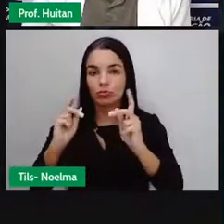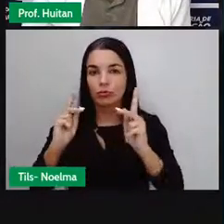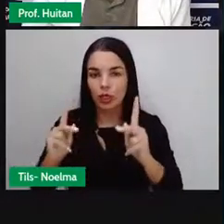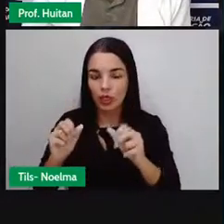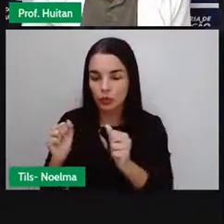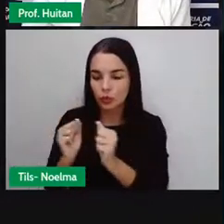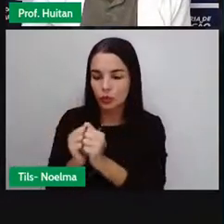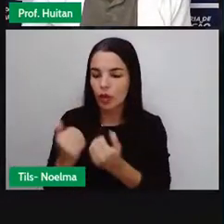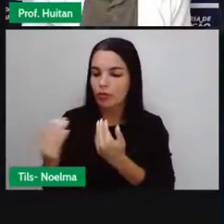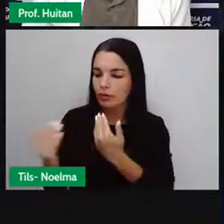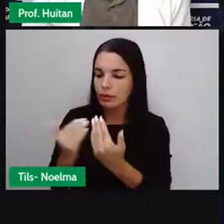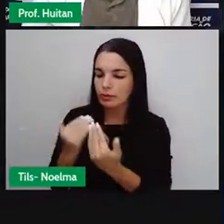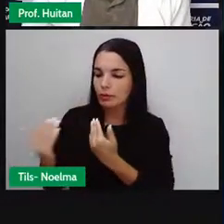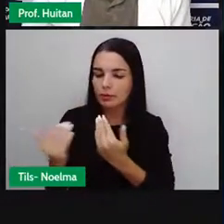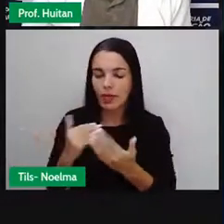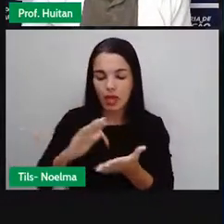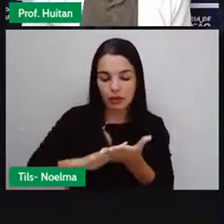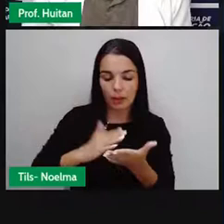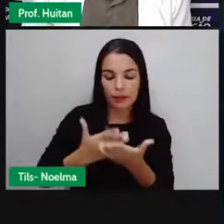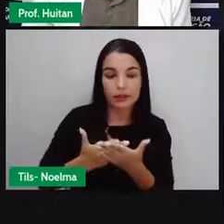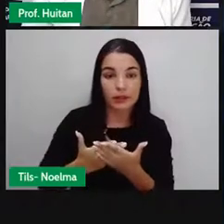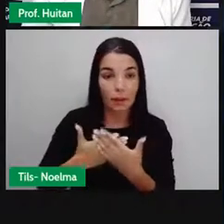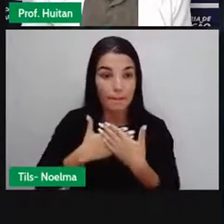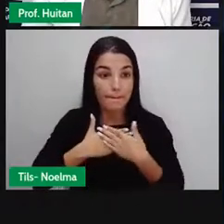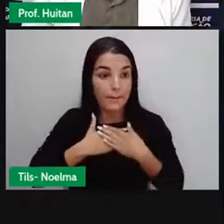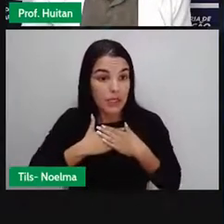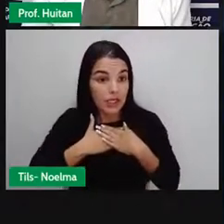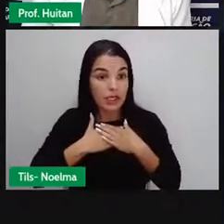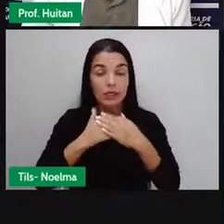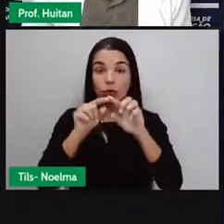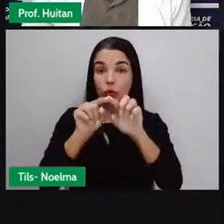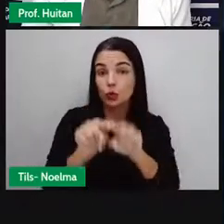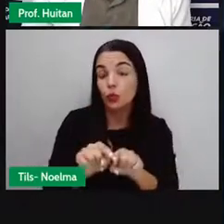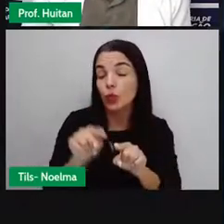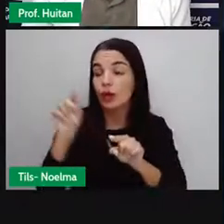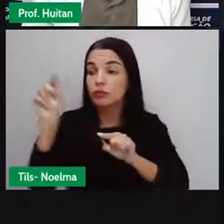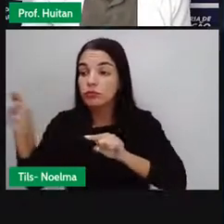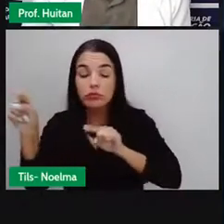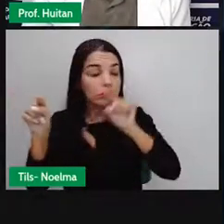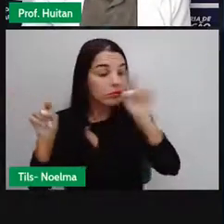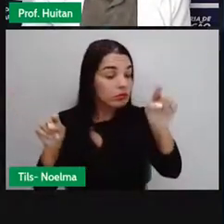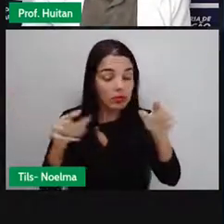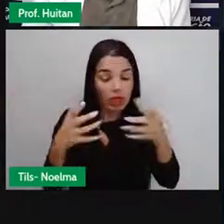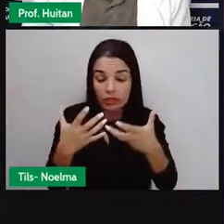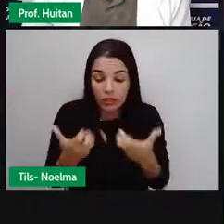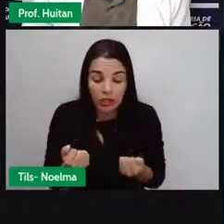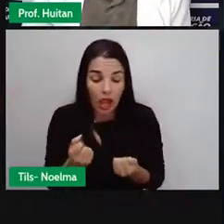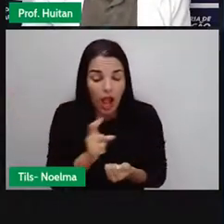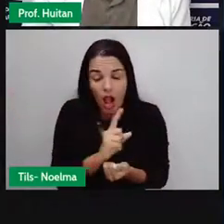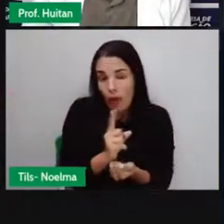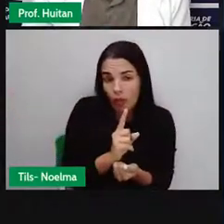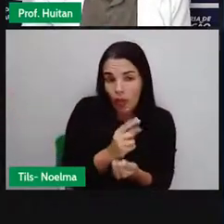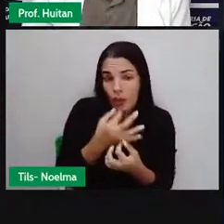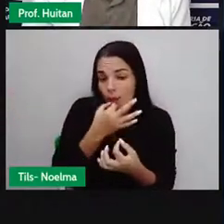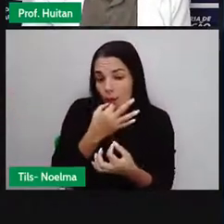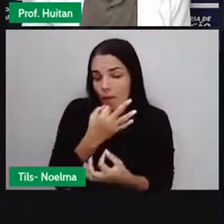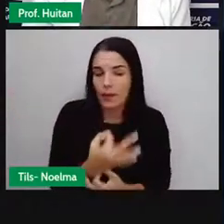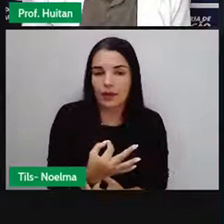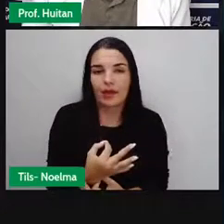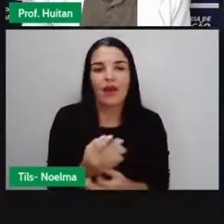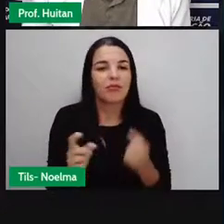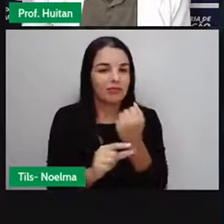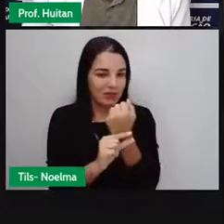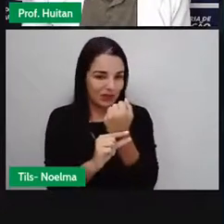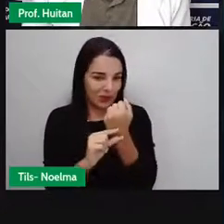cabendo a nós, deve nos levar a aceitar ou não o que essa